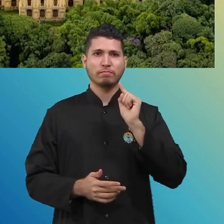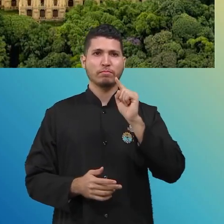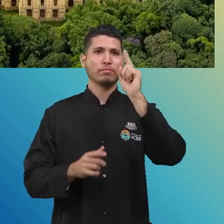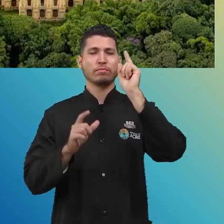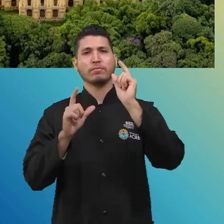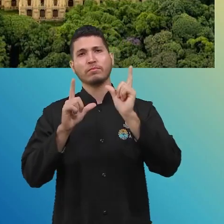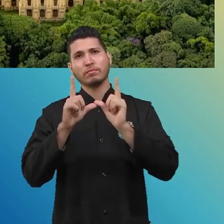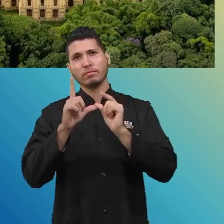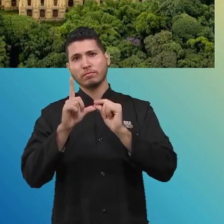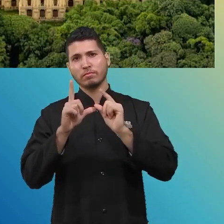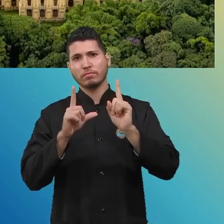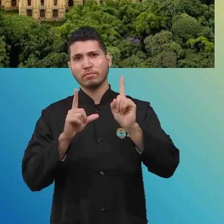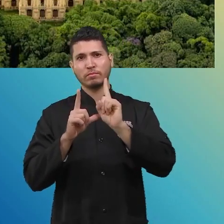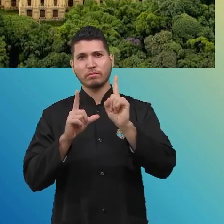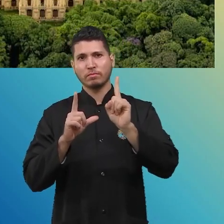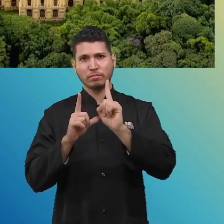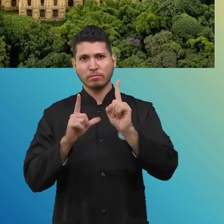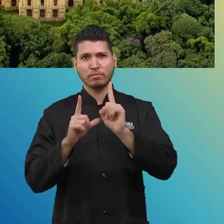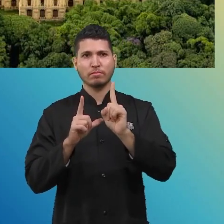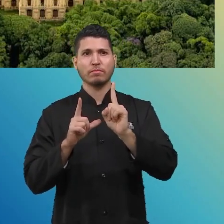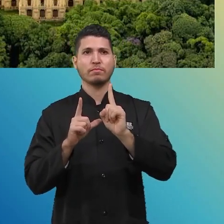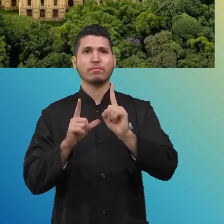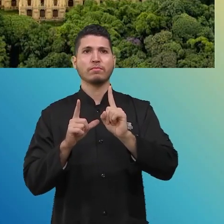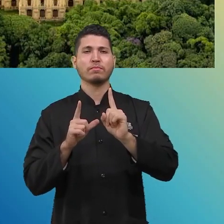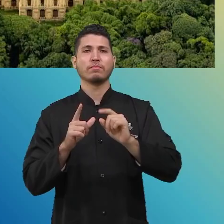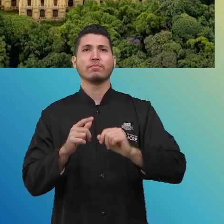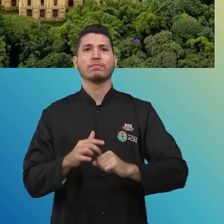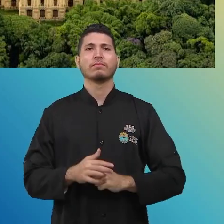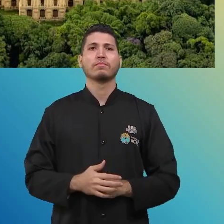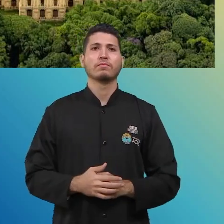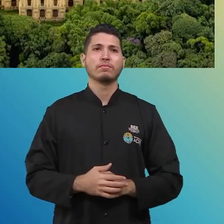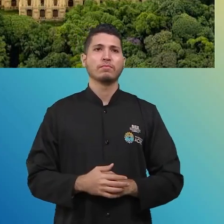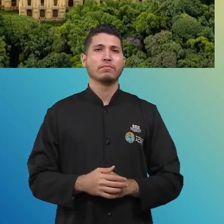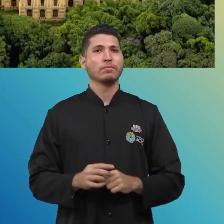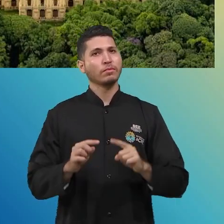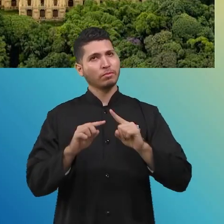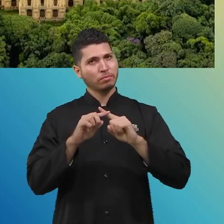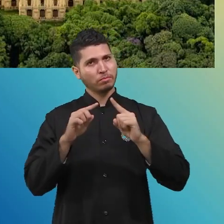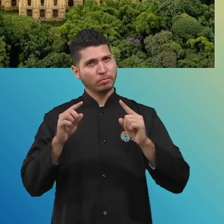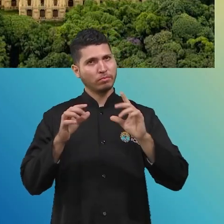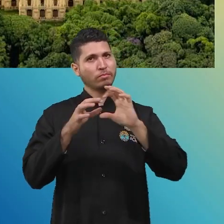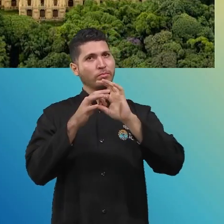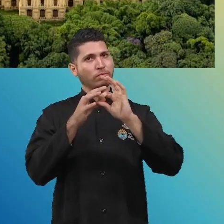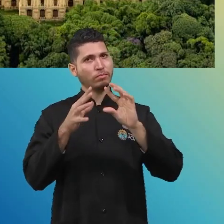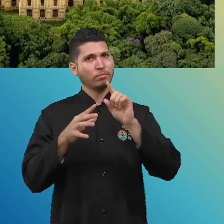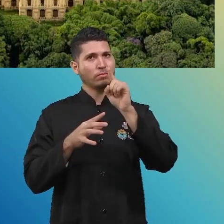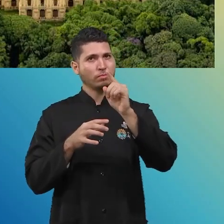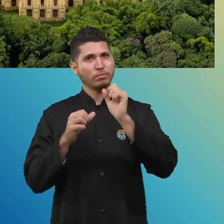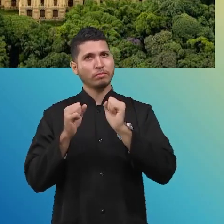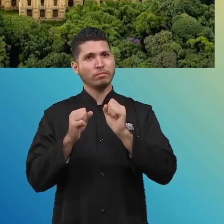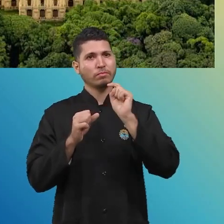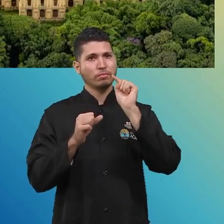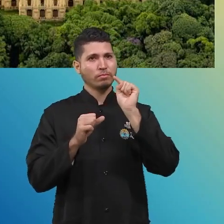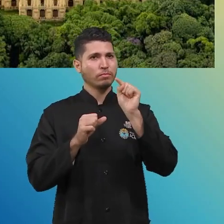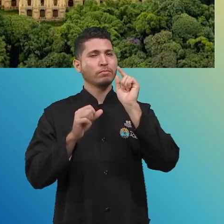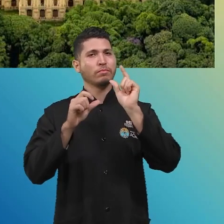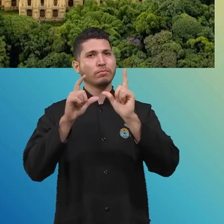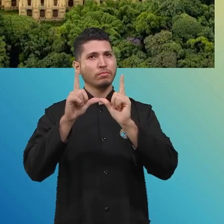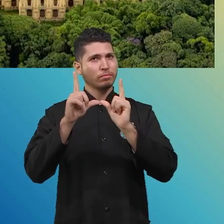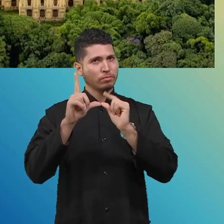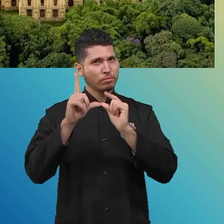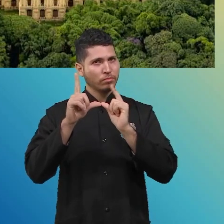para vocês, porque vai demandar mais tempo. E como eu disse, está o link para você acessar lá na